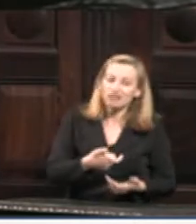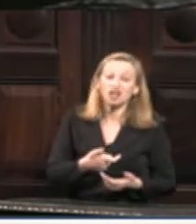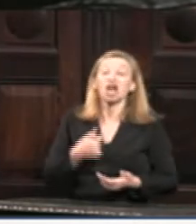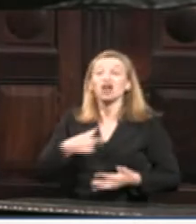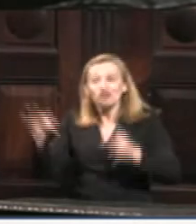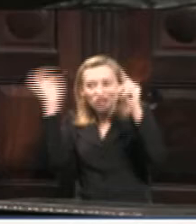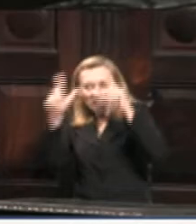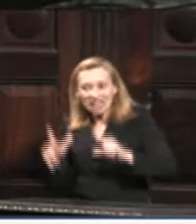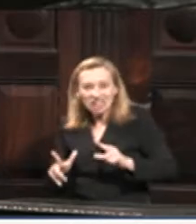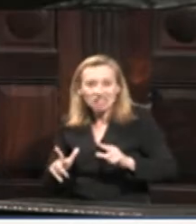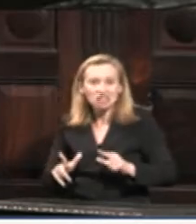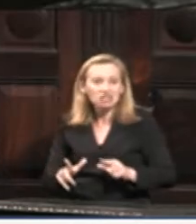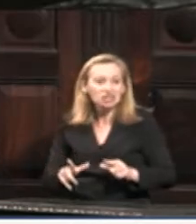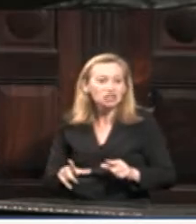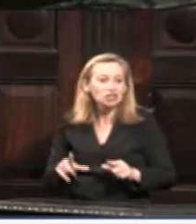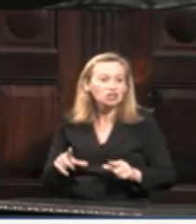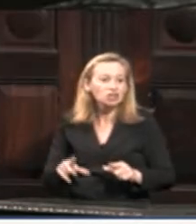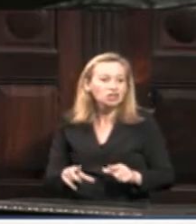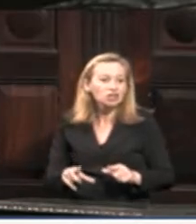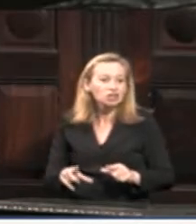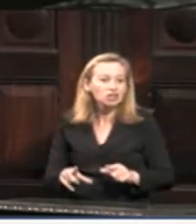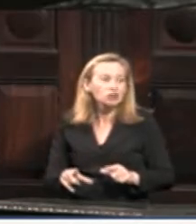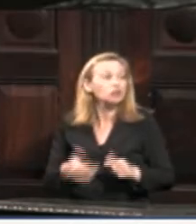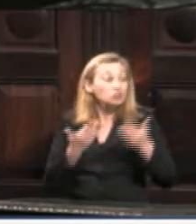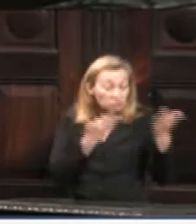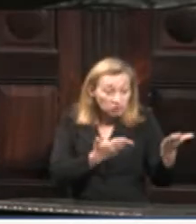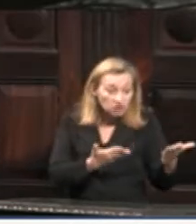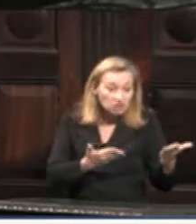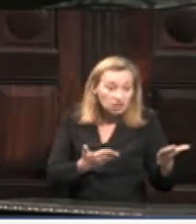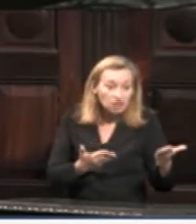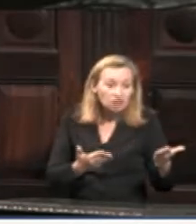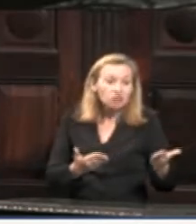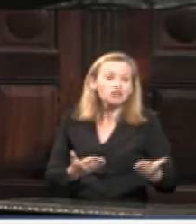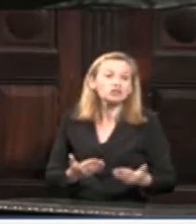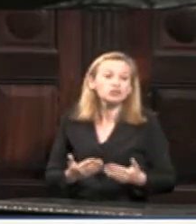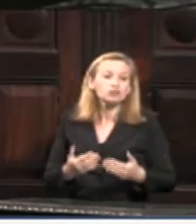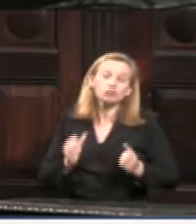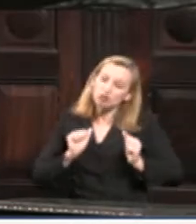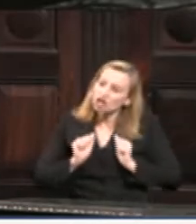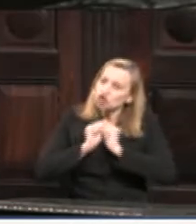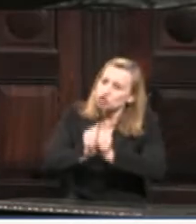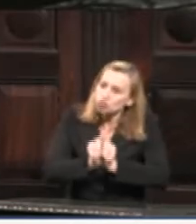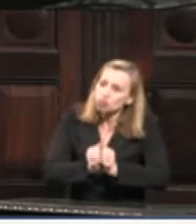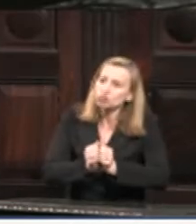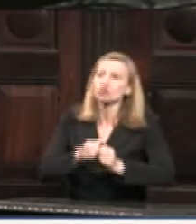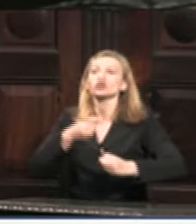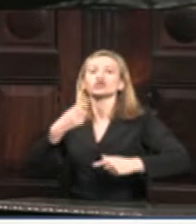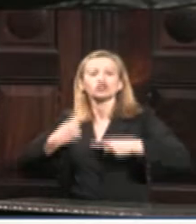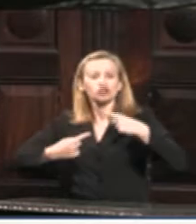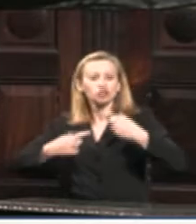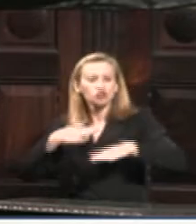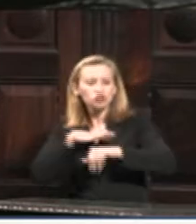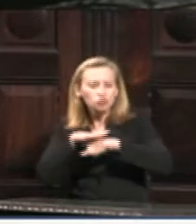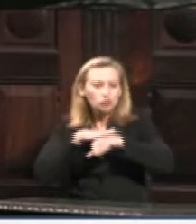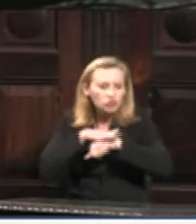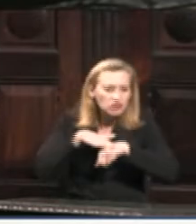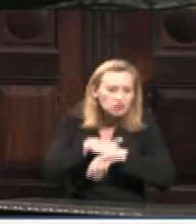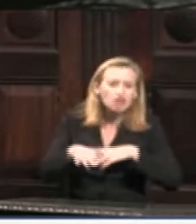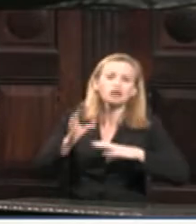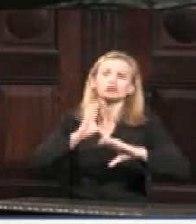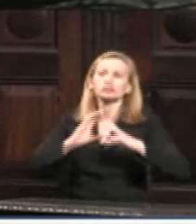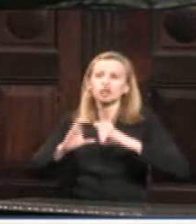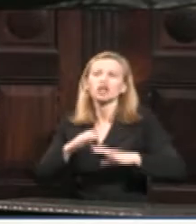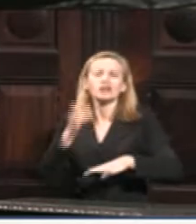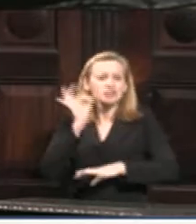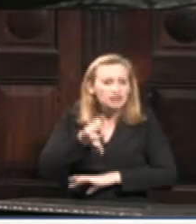como você e me sinto, né, contemplado. Então, vamos construir juntos, vamos continuar dialogando. Eu tenho certeza que o senhor, que